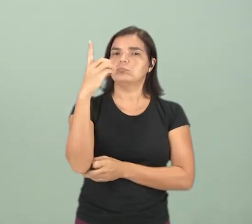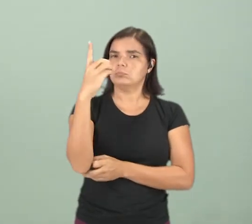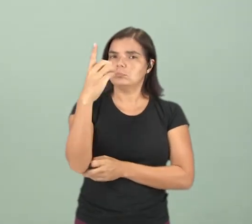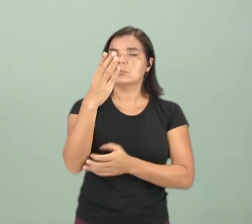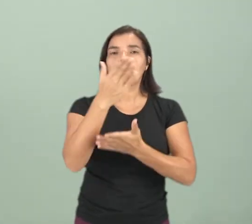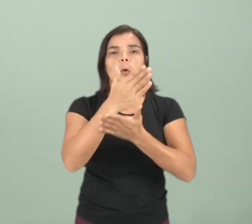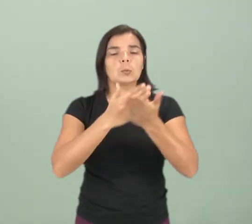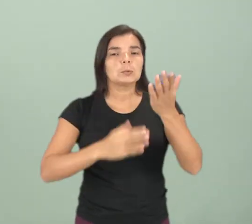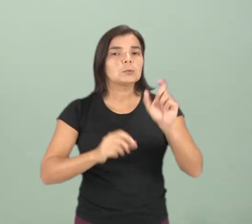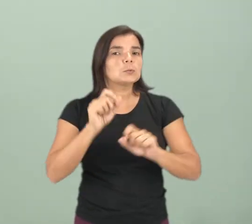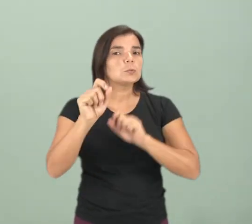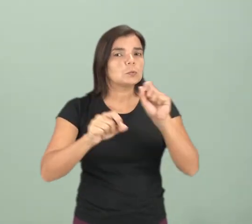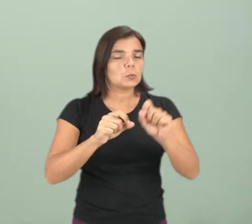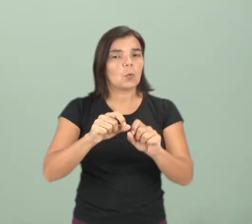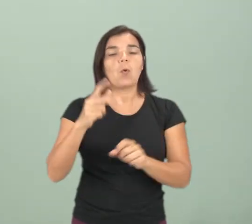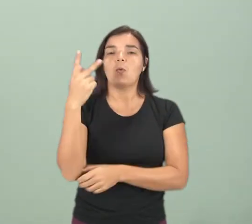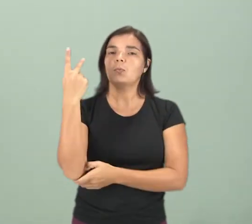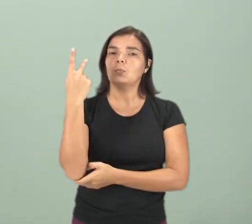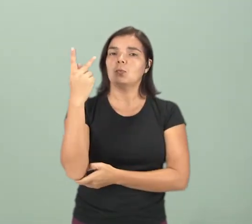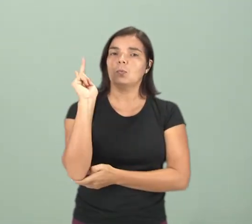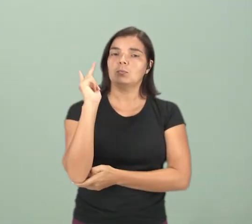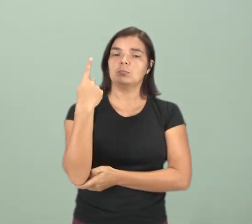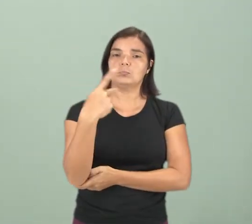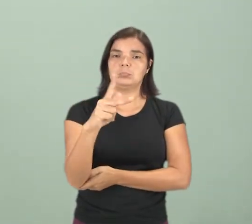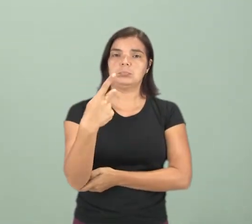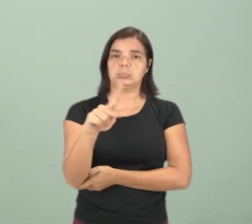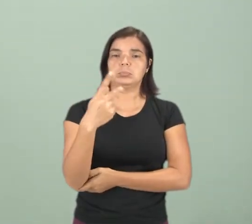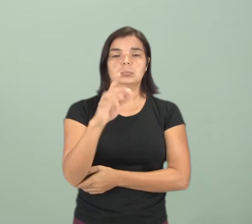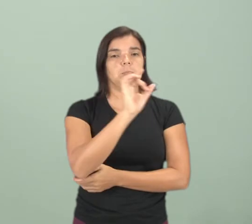dividir com o Paraguai, ou seja, 1 bilhão para